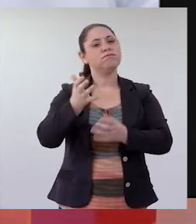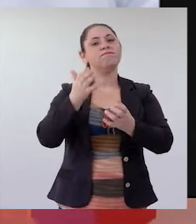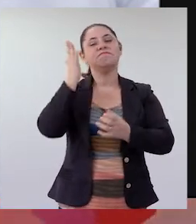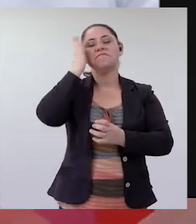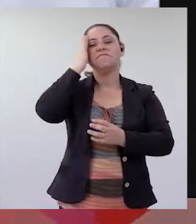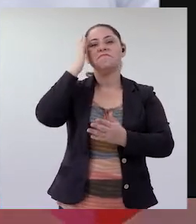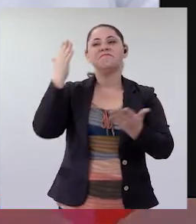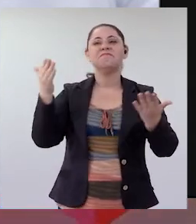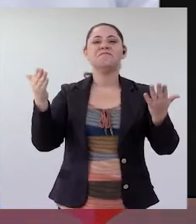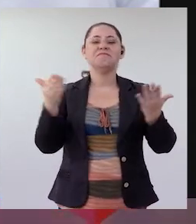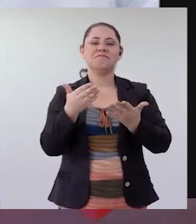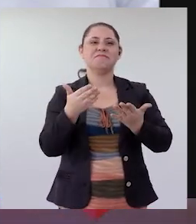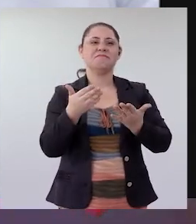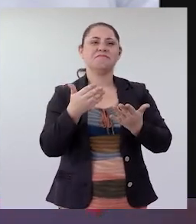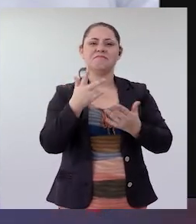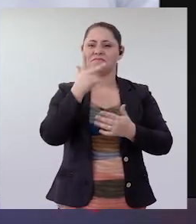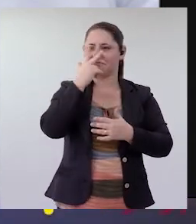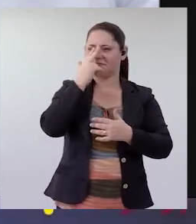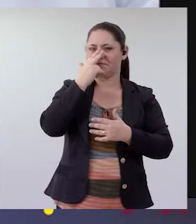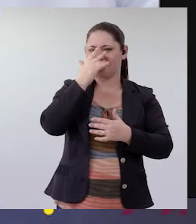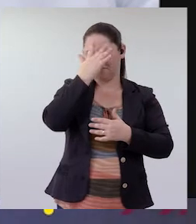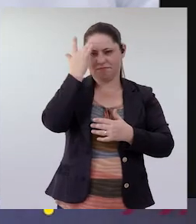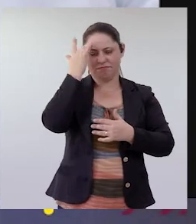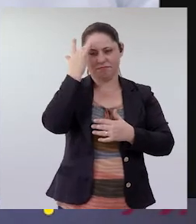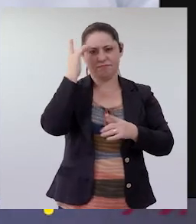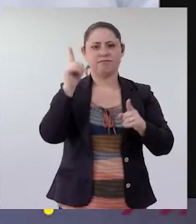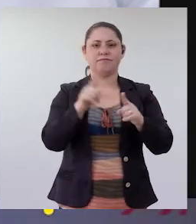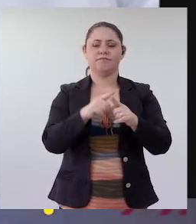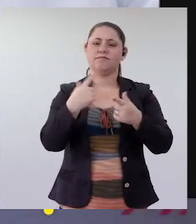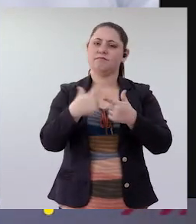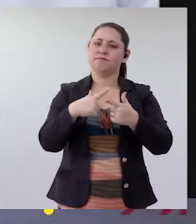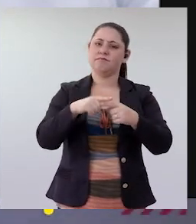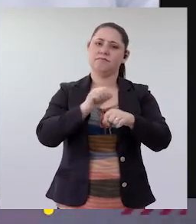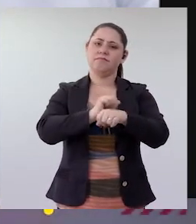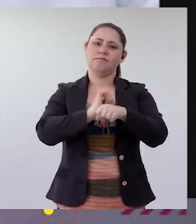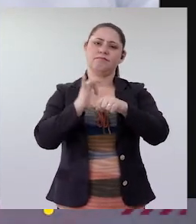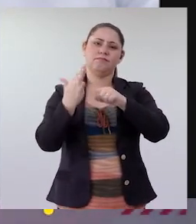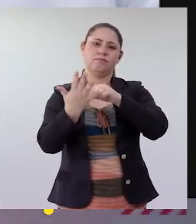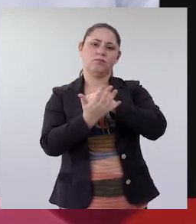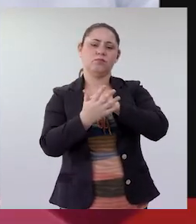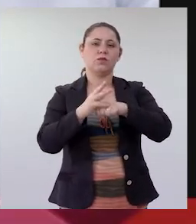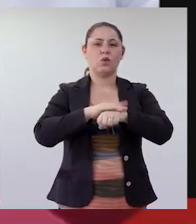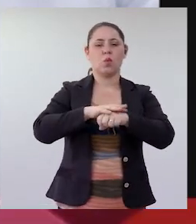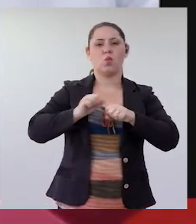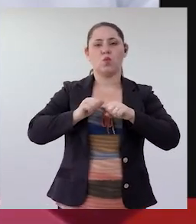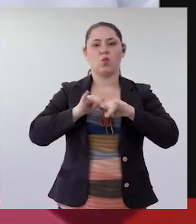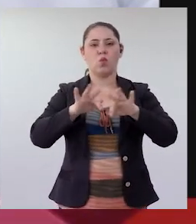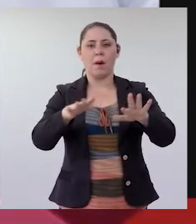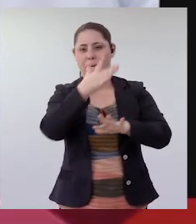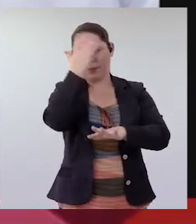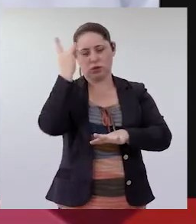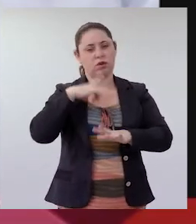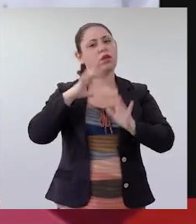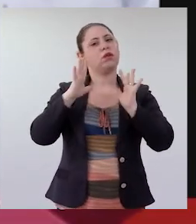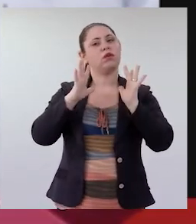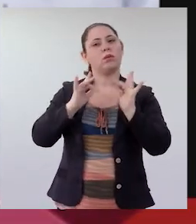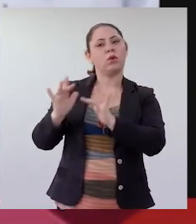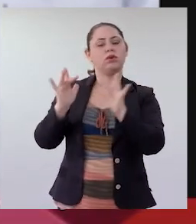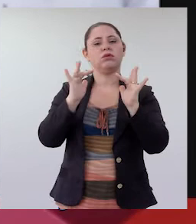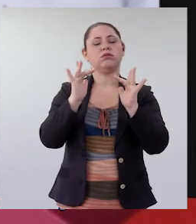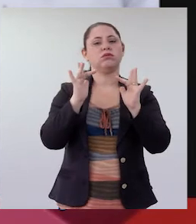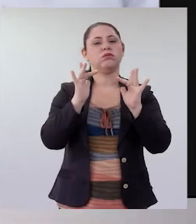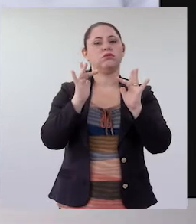do outro lado, será que as pessoas, elas também, por conta da pandemia, né, a pessoa tem um namorado,